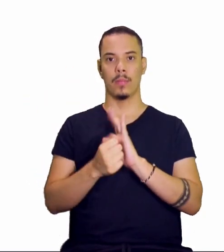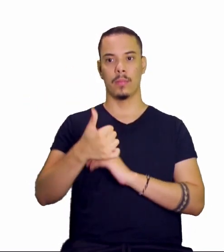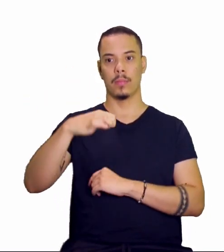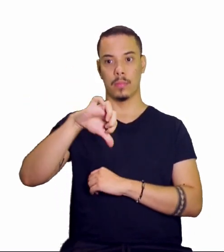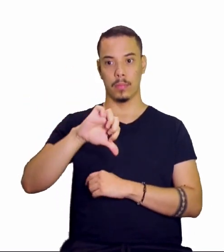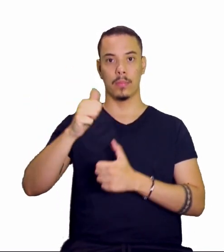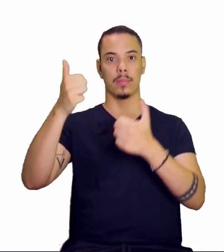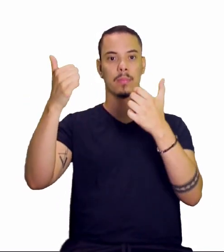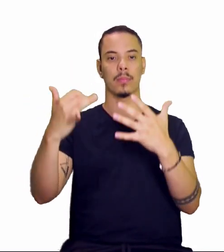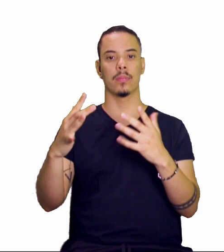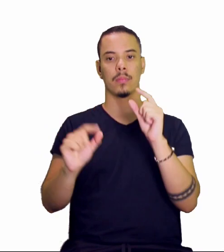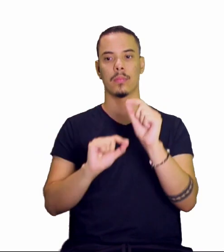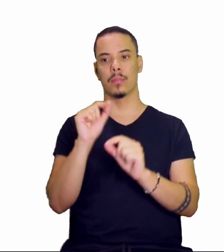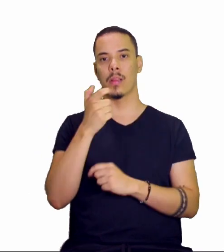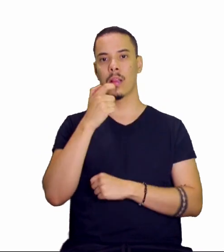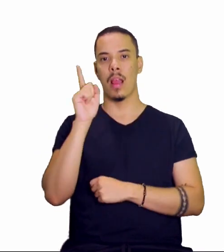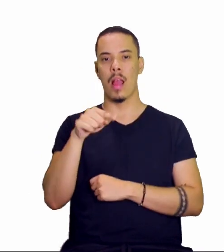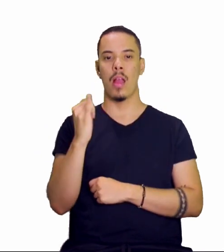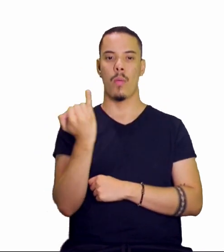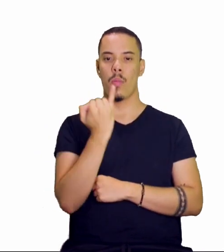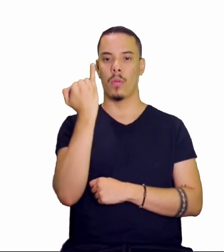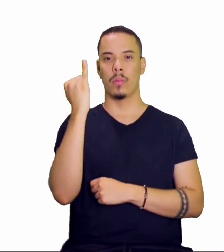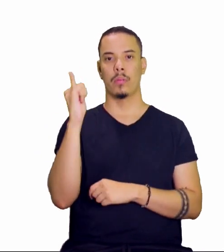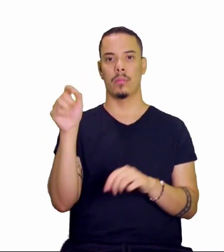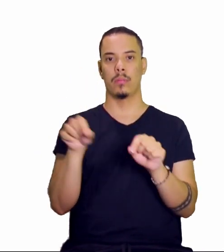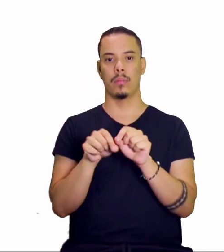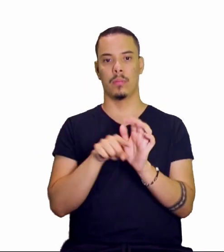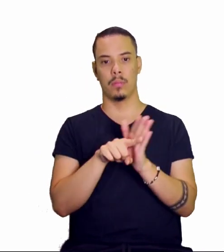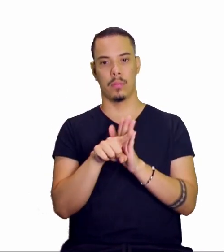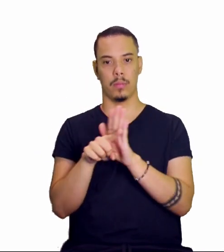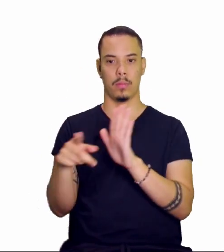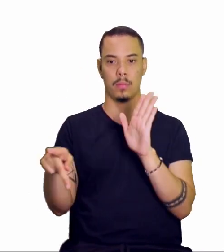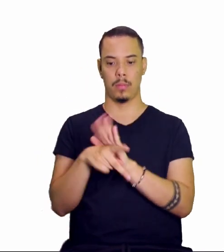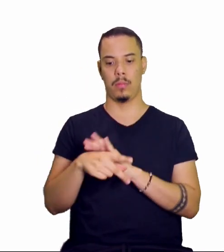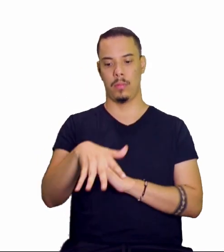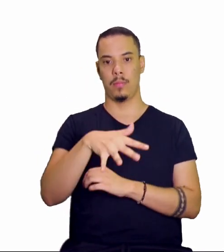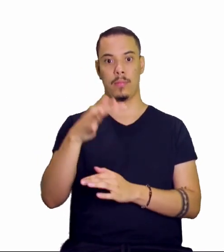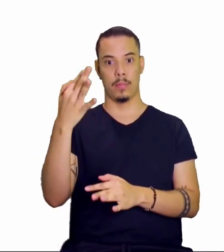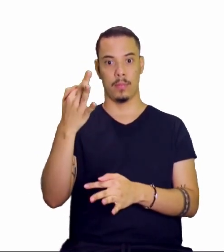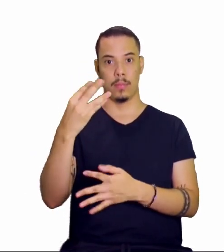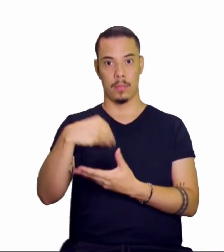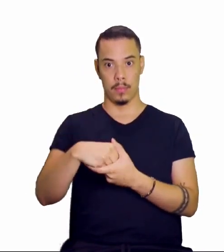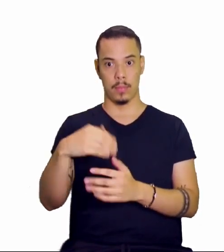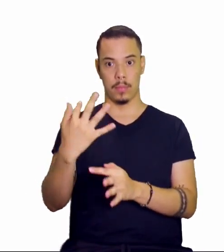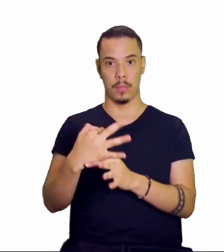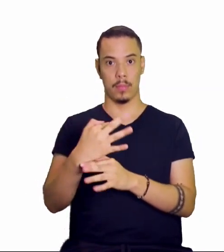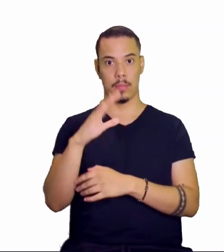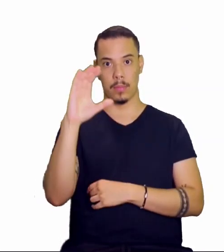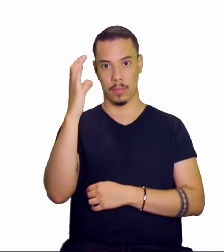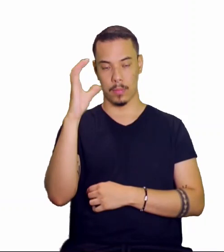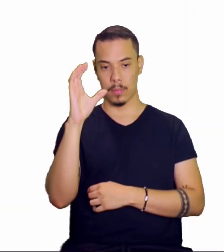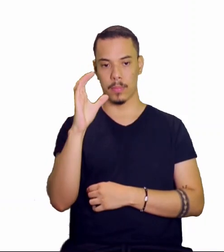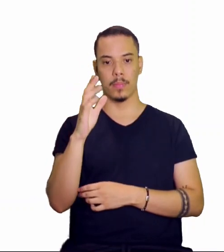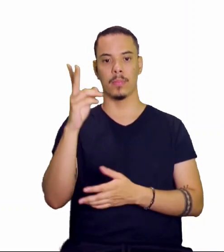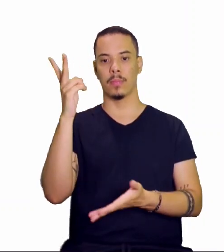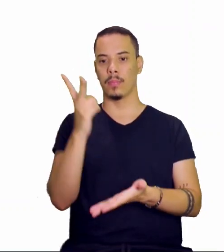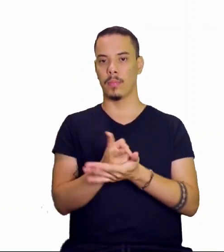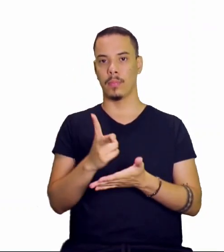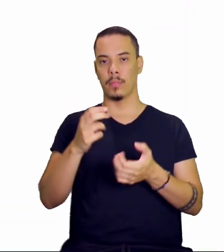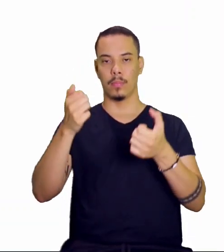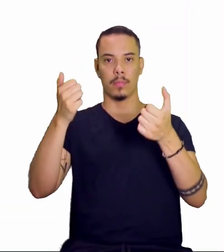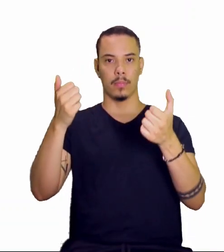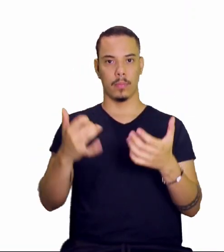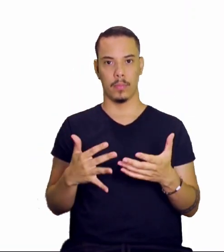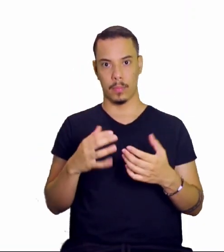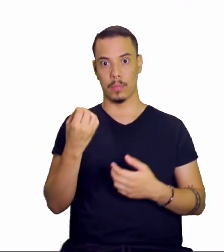salientou a importância da realização de medidas no estudo das ciências. Vamos ver a definição, olha ali. Sempre afirmo que